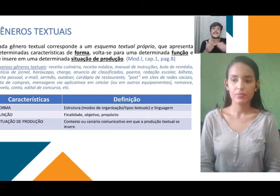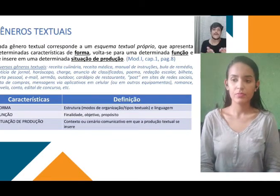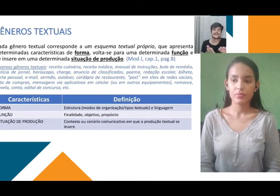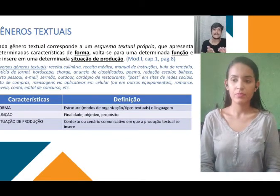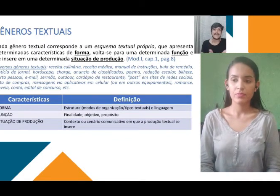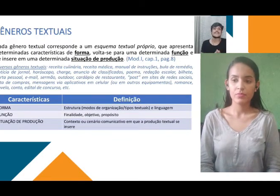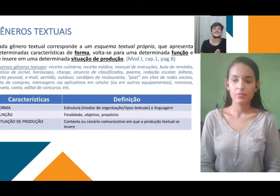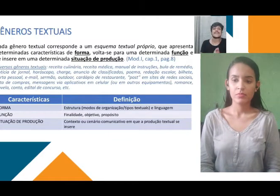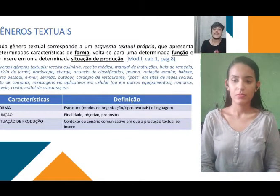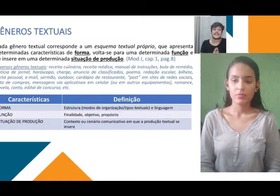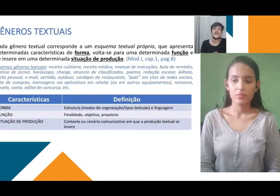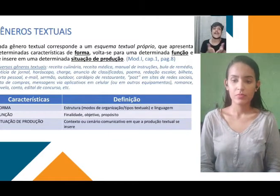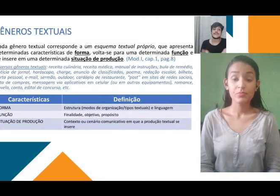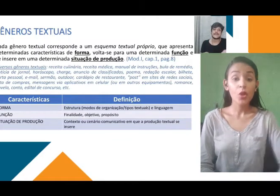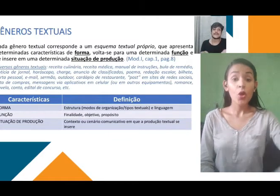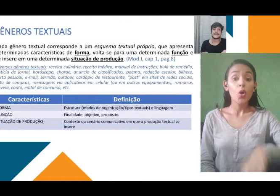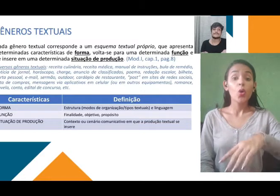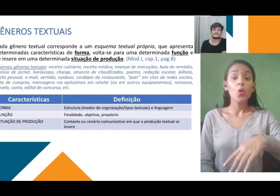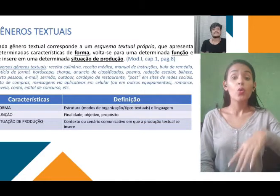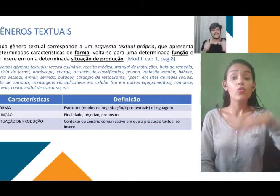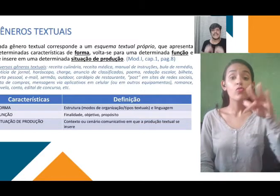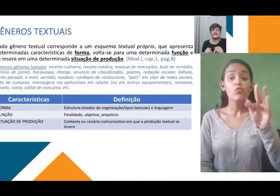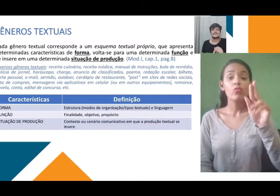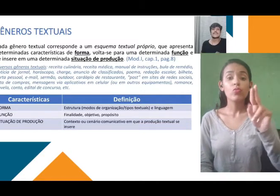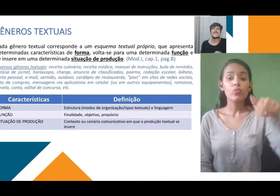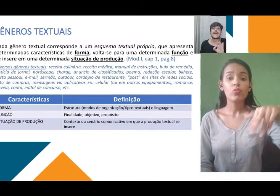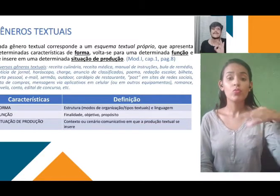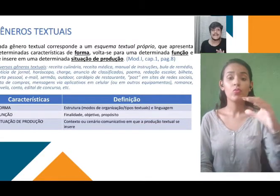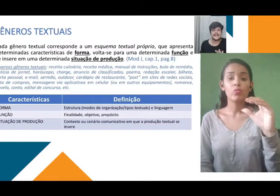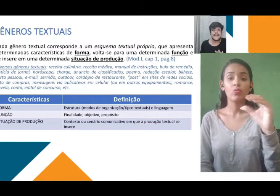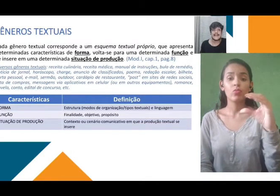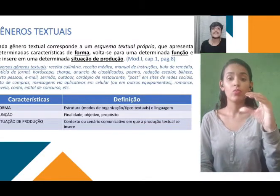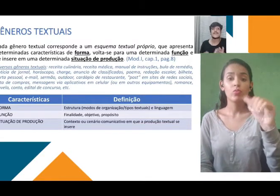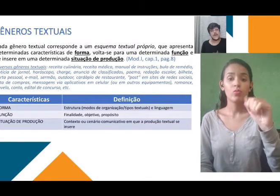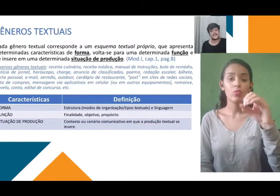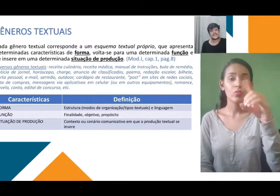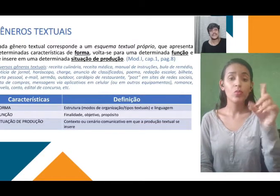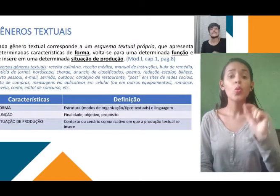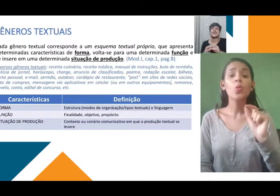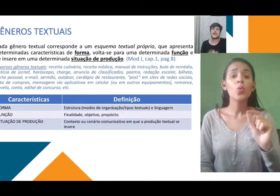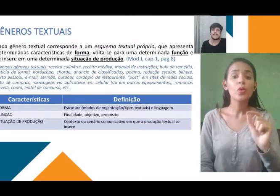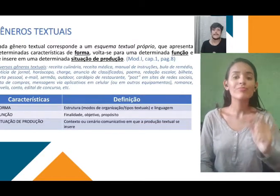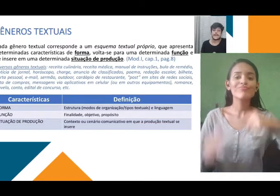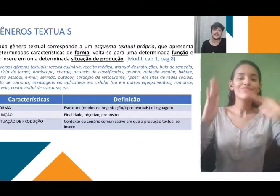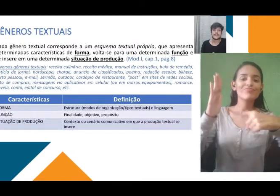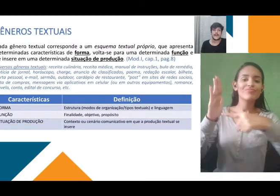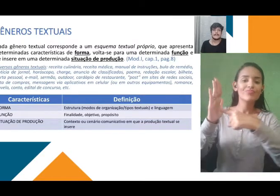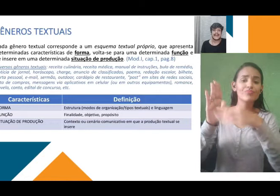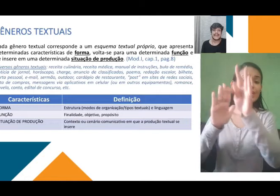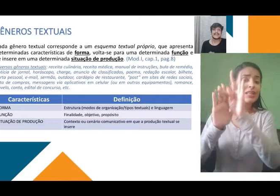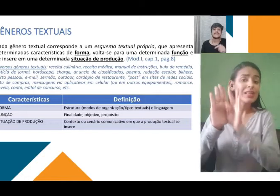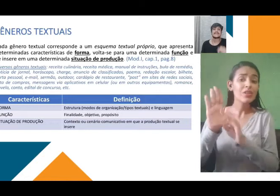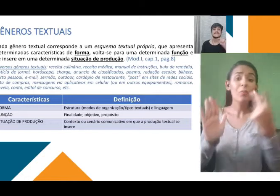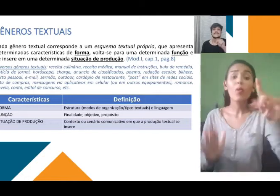ali concretamente uma situação de produção. E a função é a finalidade, o objetivo, o propósito.